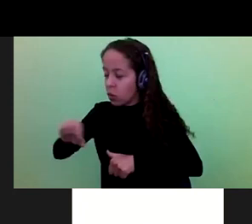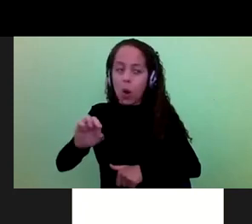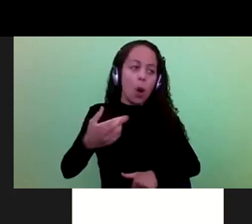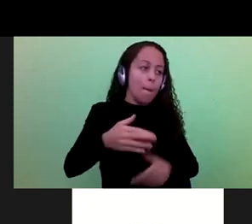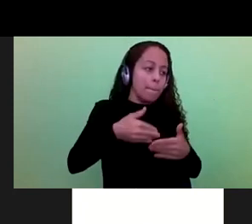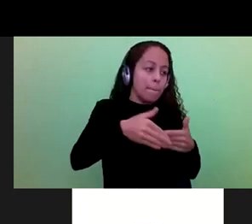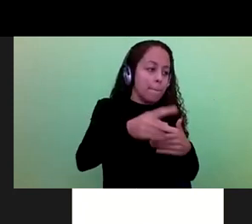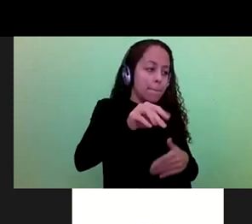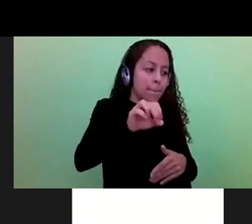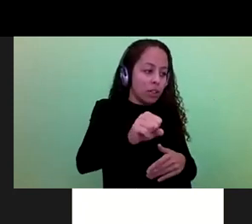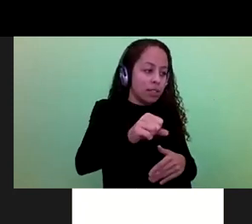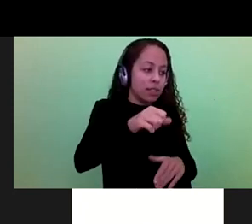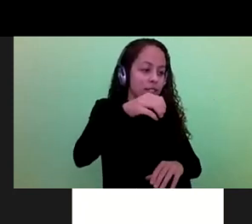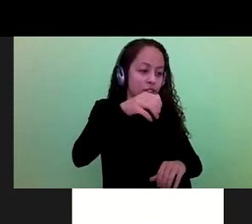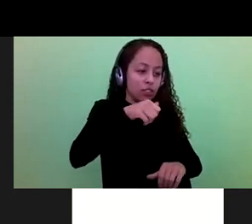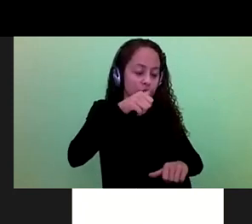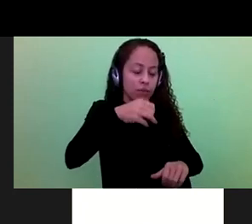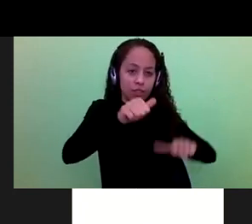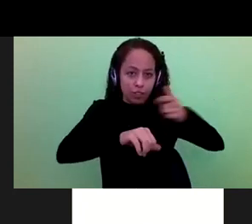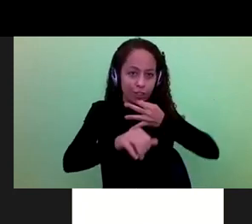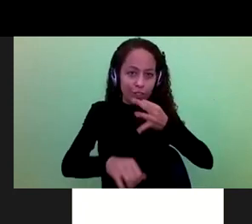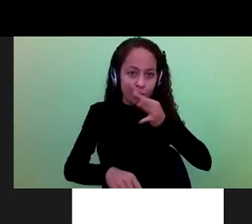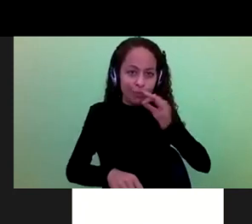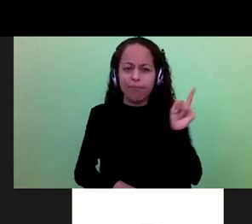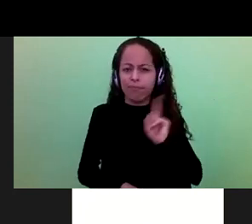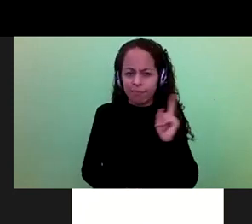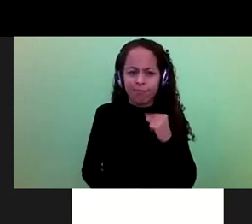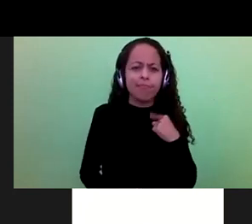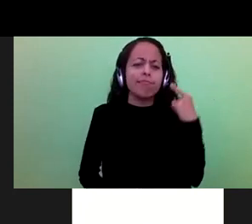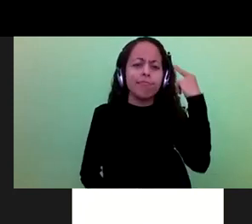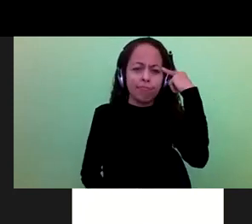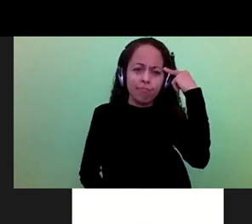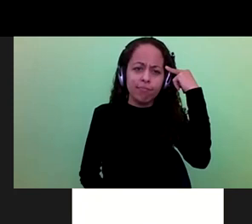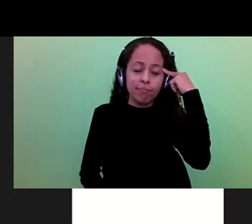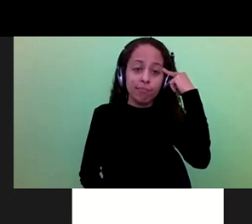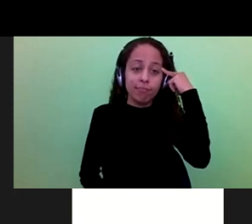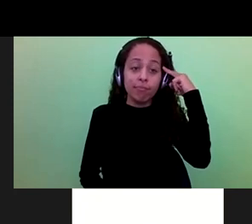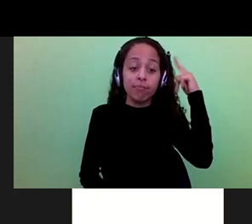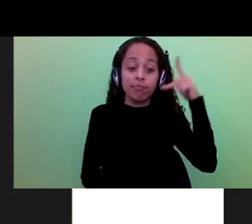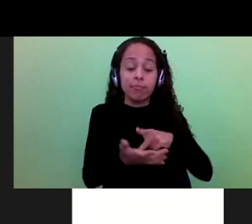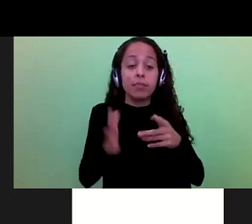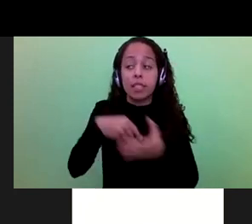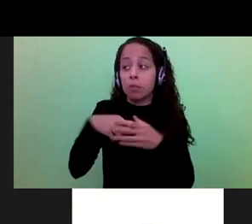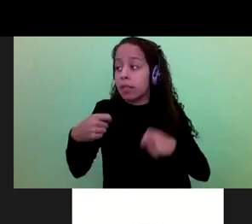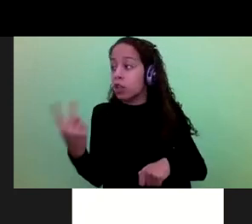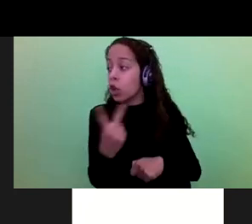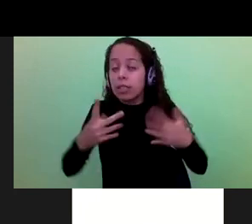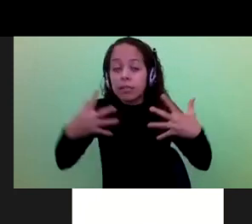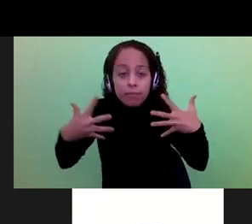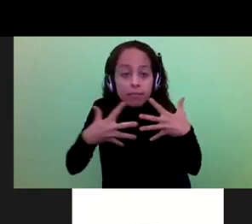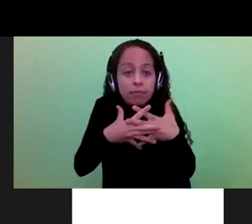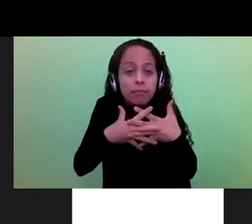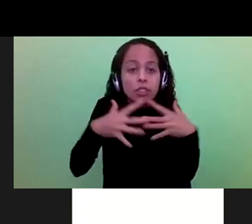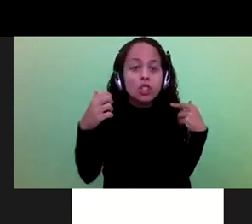penso nessa perspectiva que eu apresentei, é um entrecruzamento mesmo